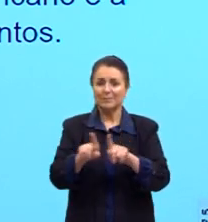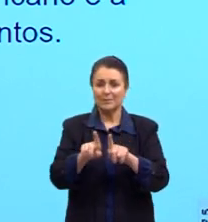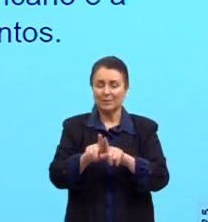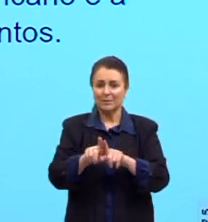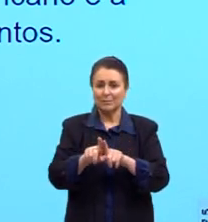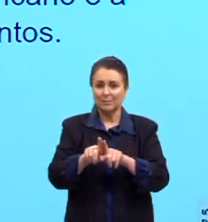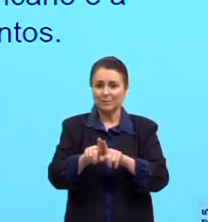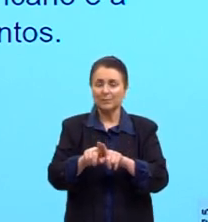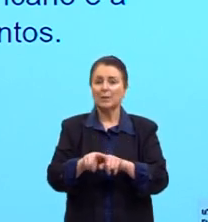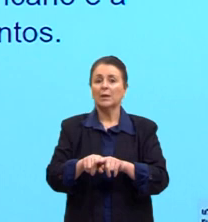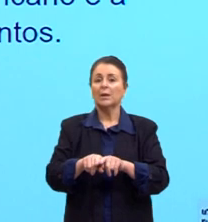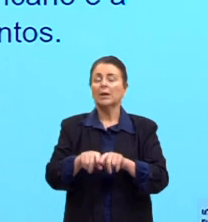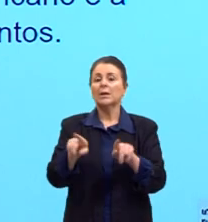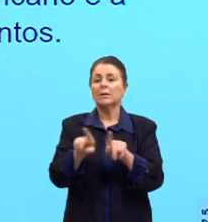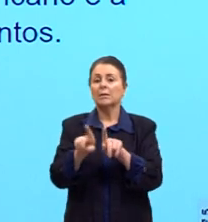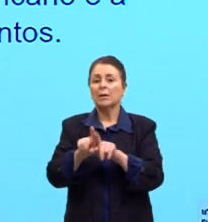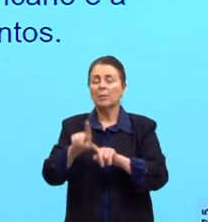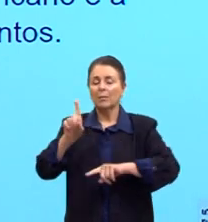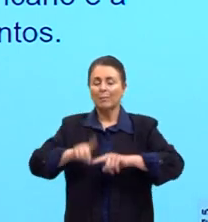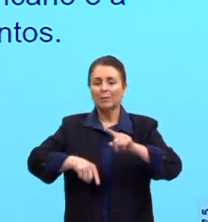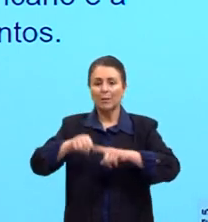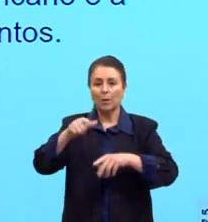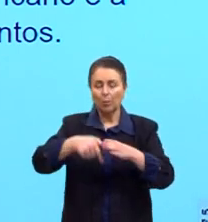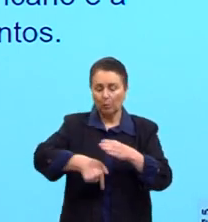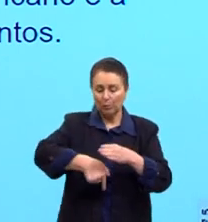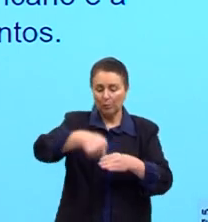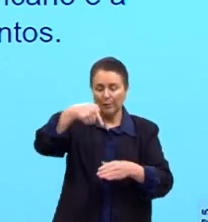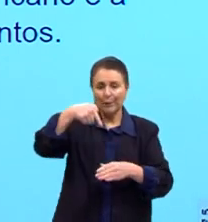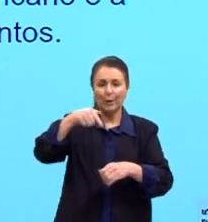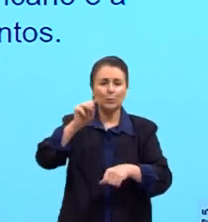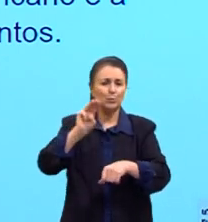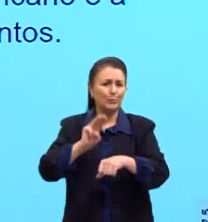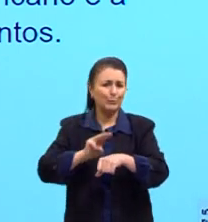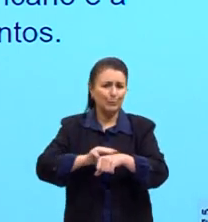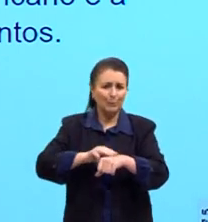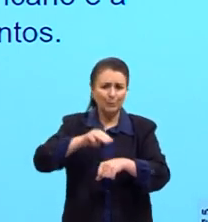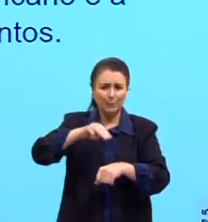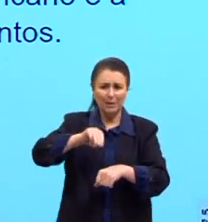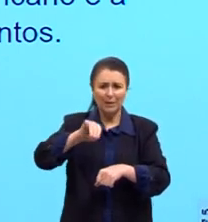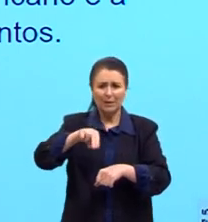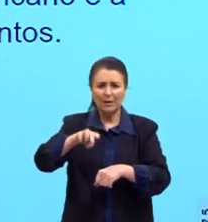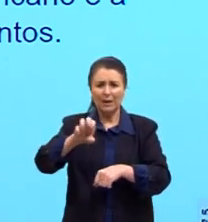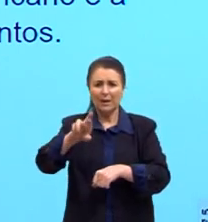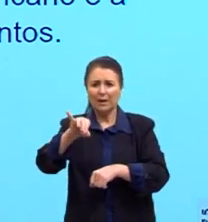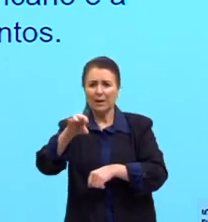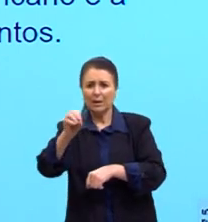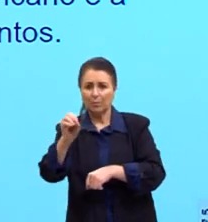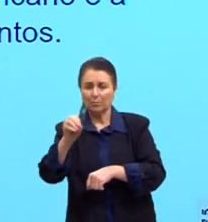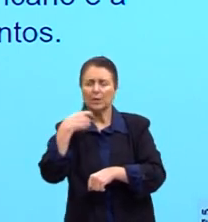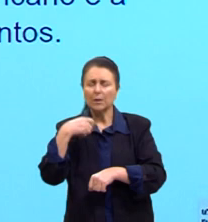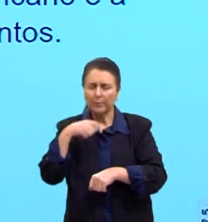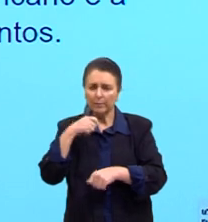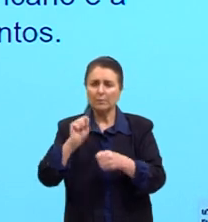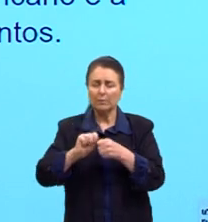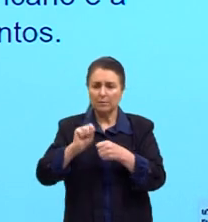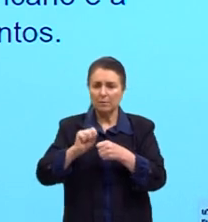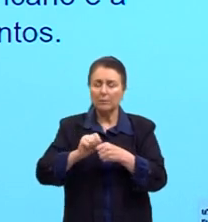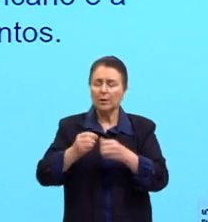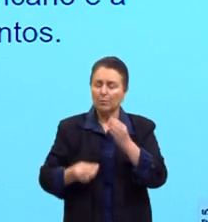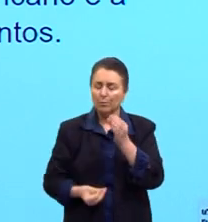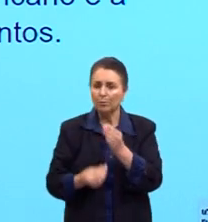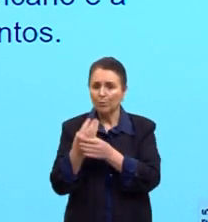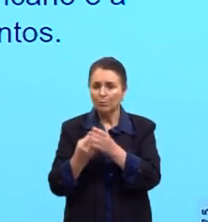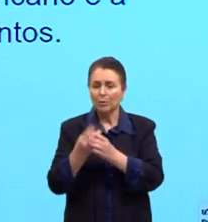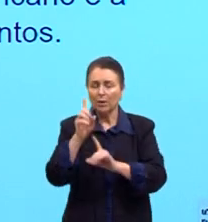cotações aí também com o material com petróleo né esses minérios aí que estão precisando que geralmente precisa para poder